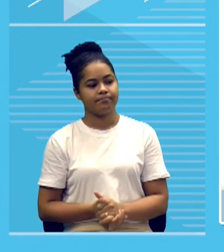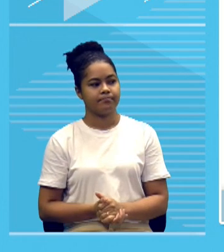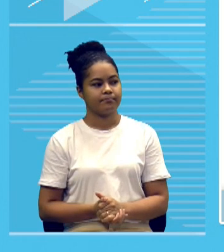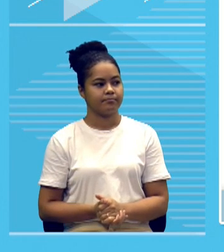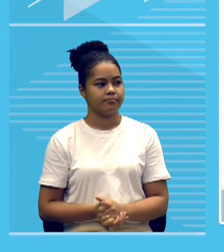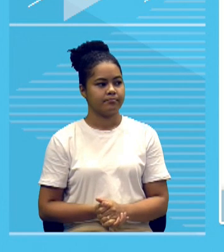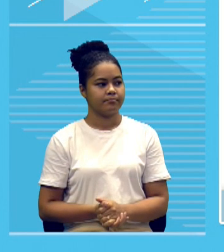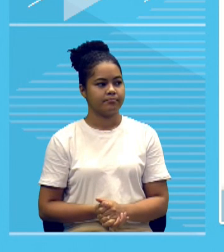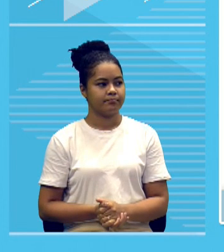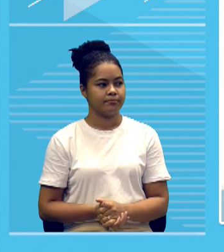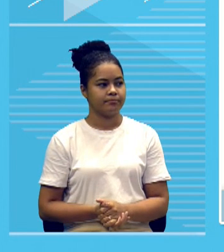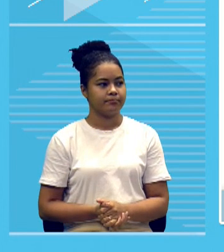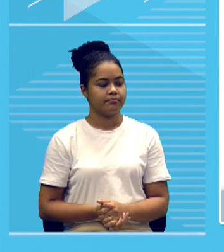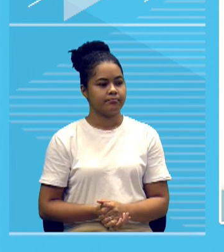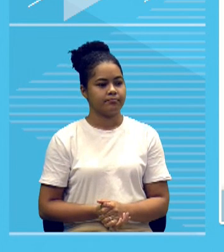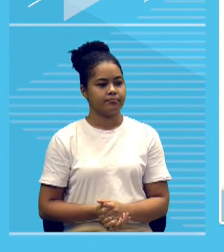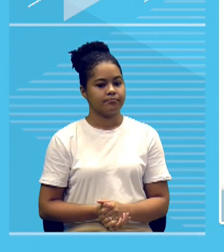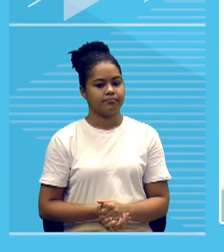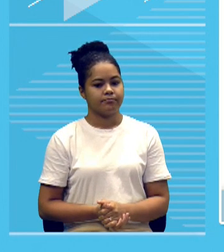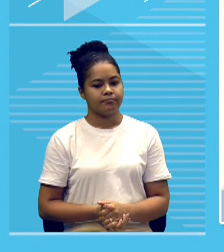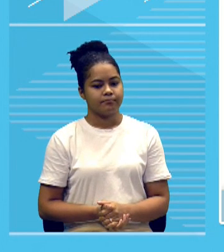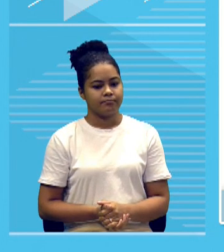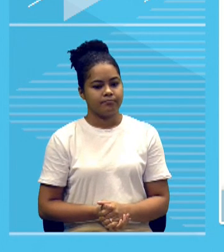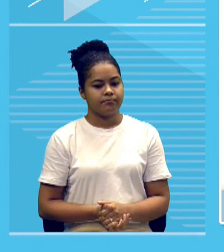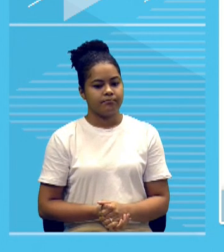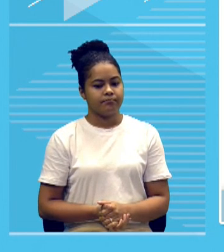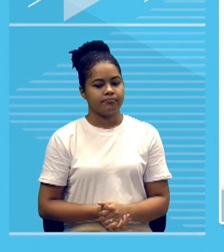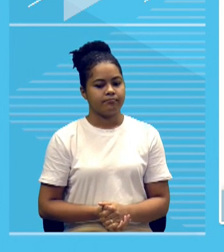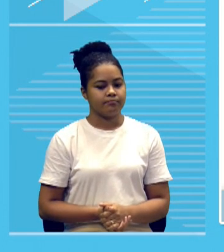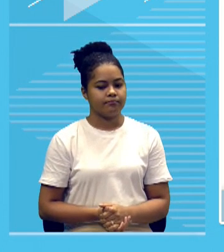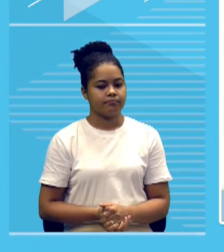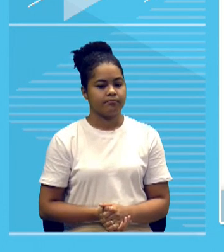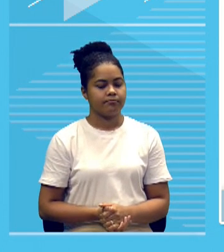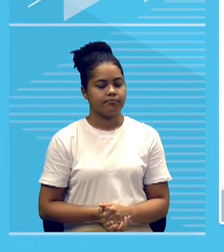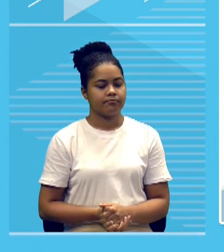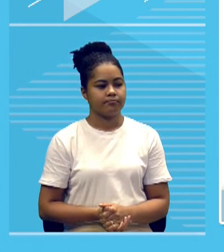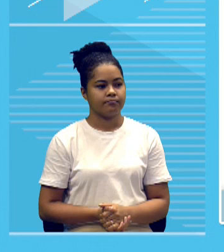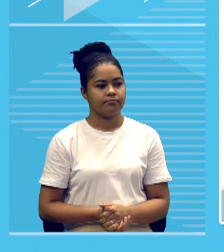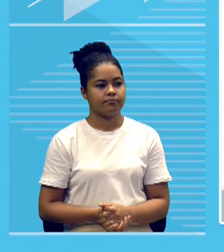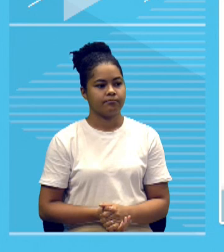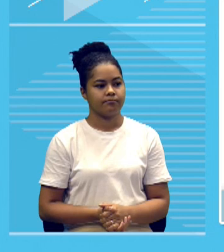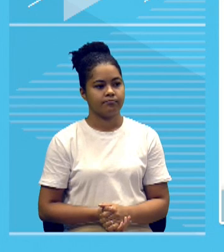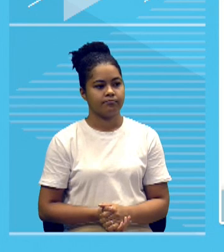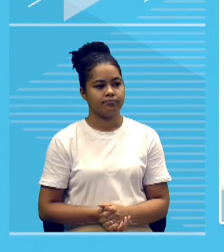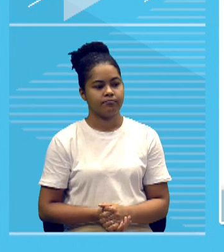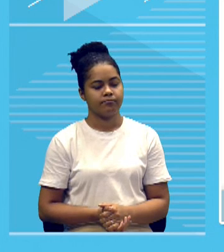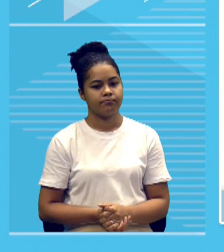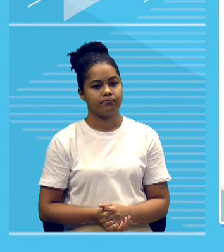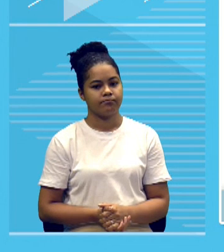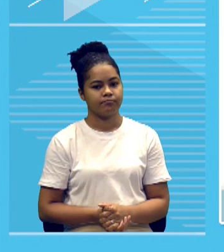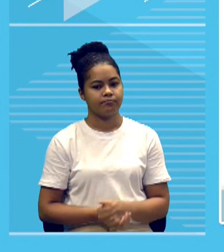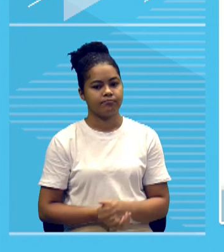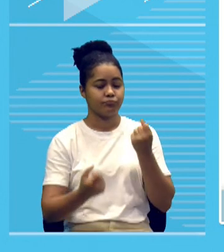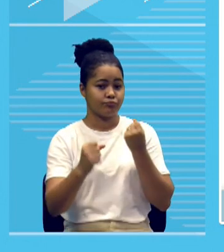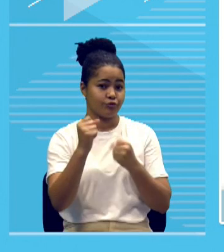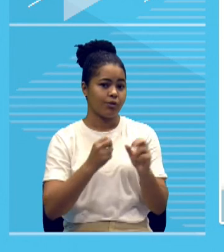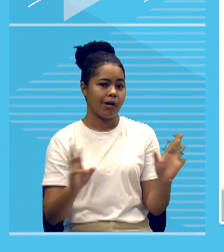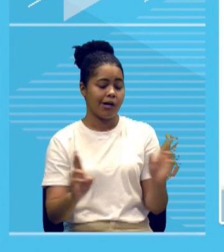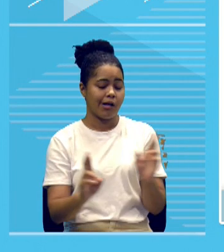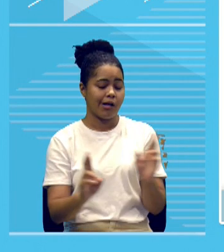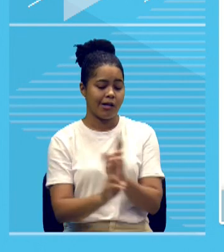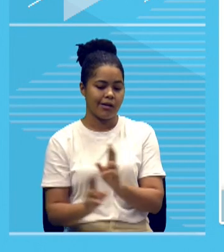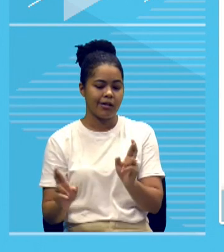com a região Nordeste região sul bom bem indústria dos Ventos eu